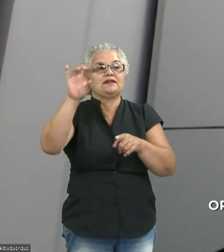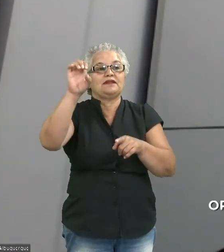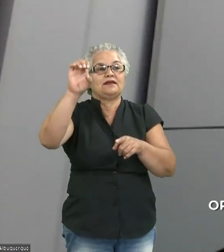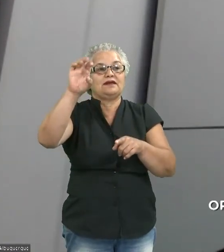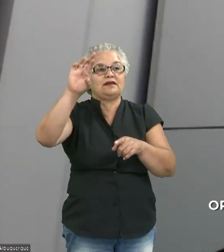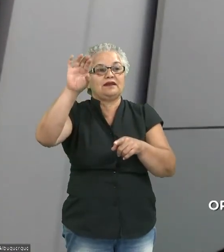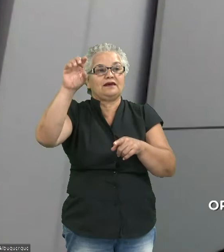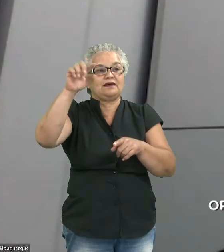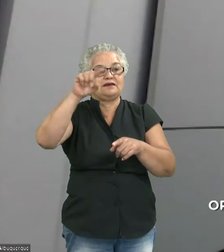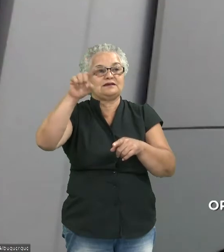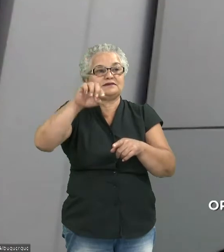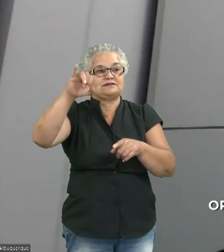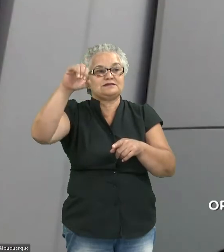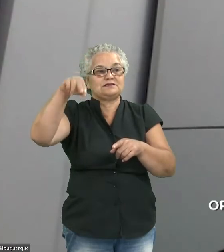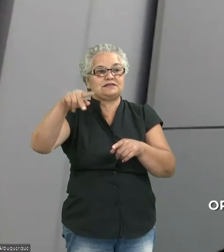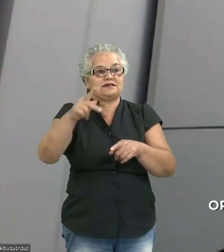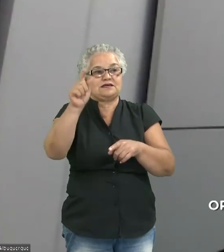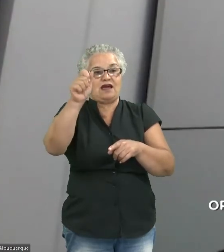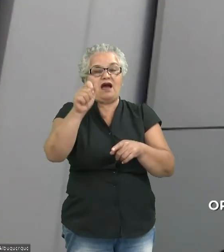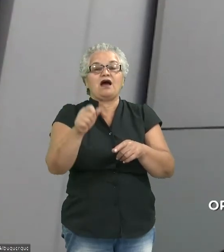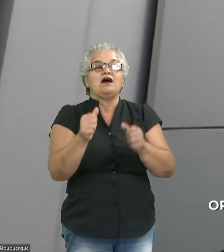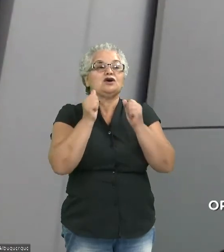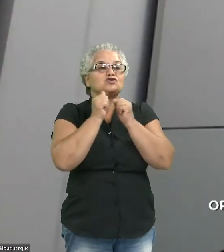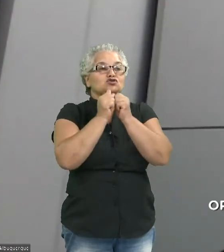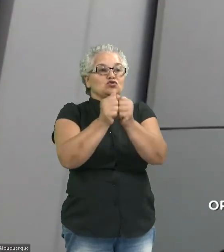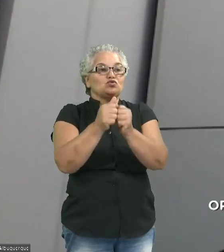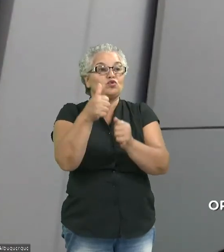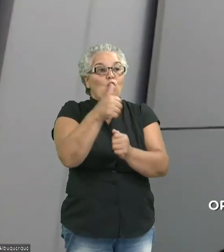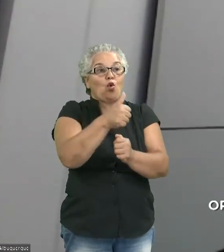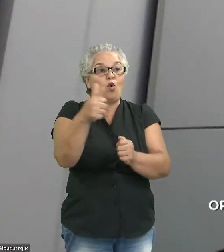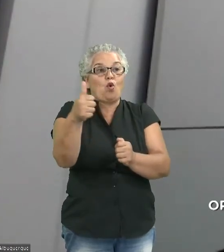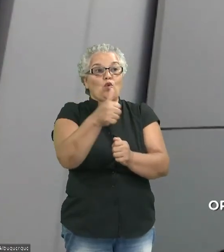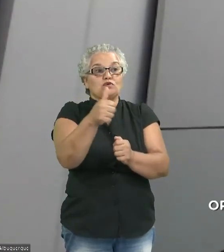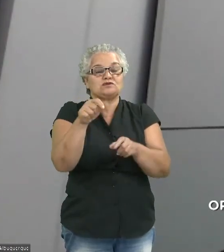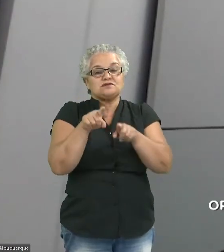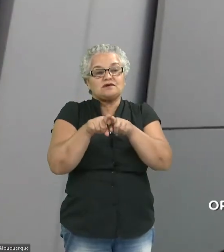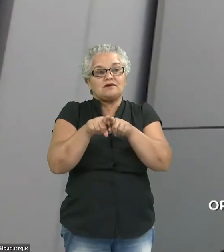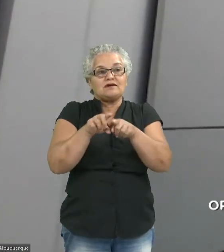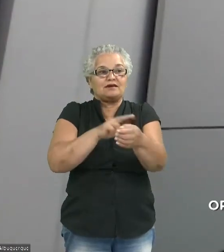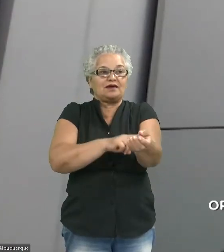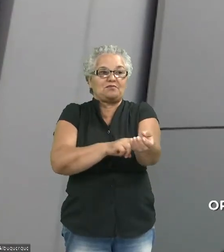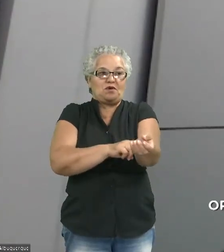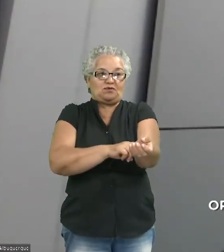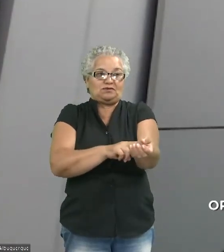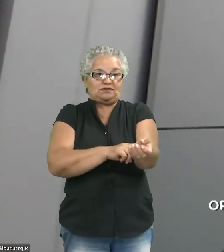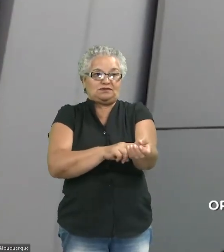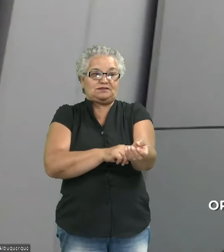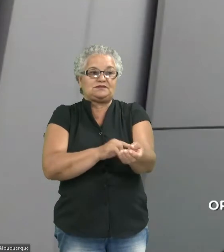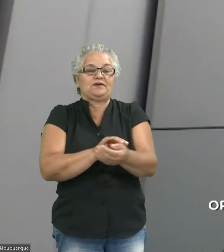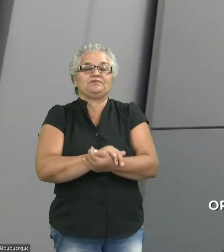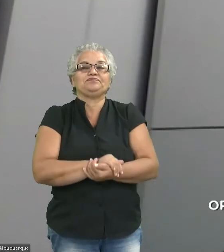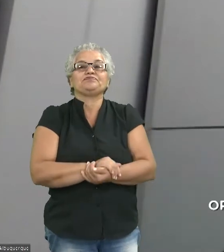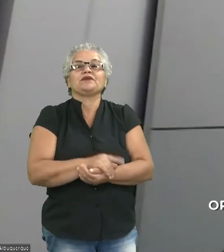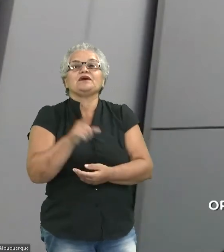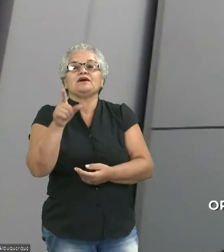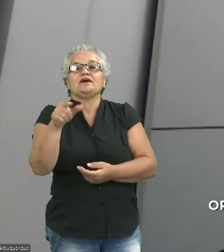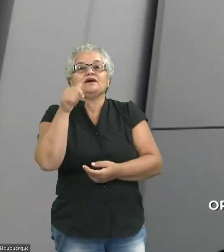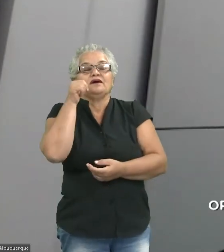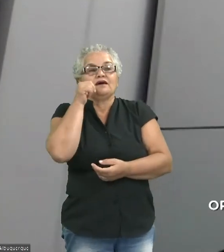pertencente a uma família de 11 irmãos. senhores vereadores, senhora vereadora,